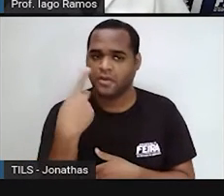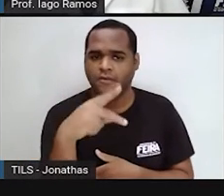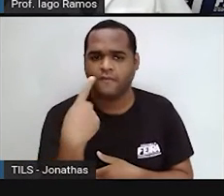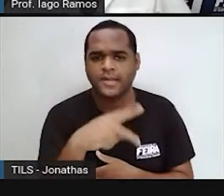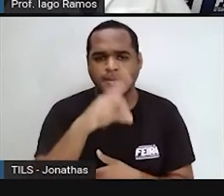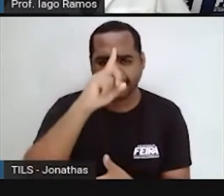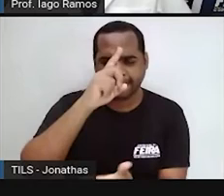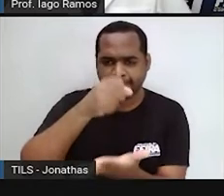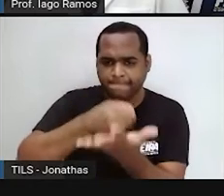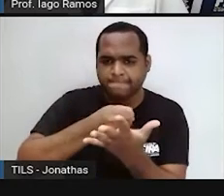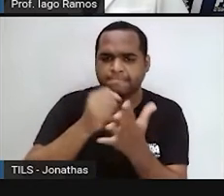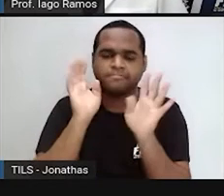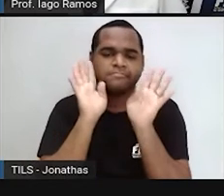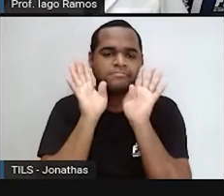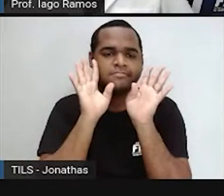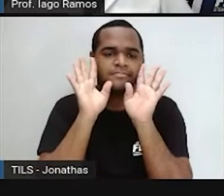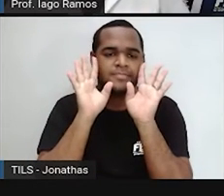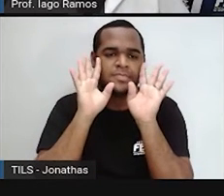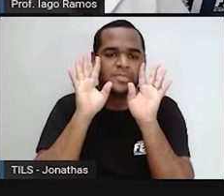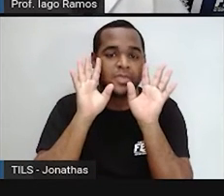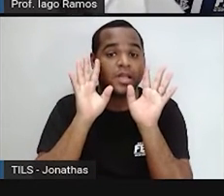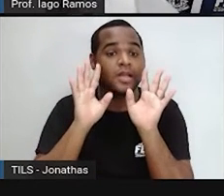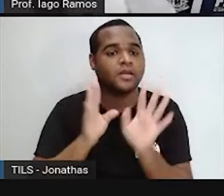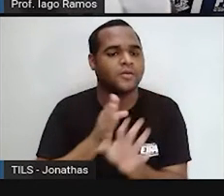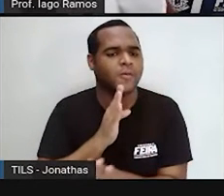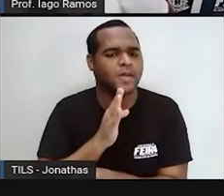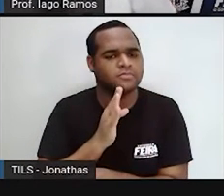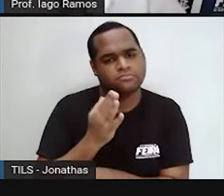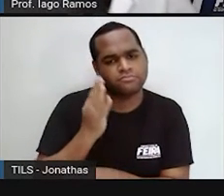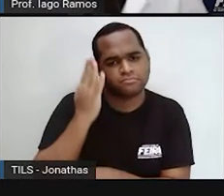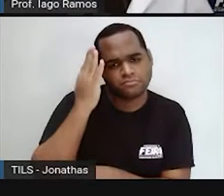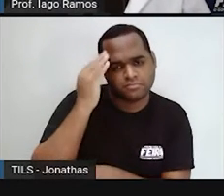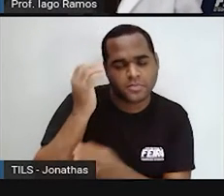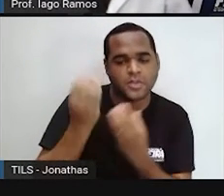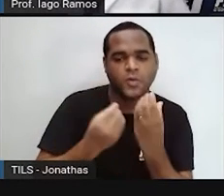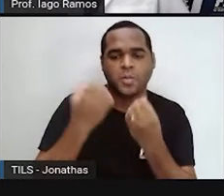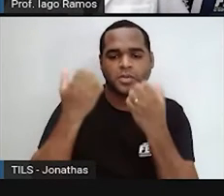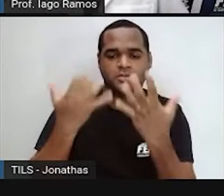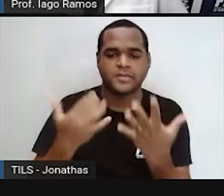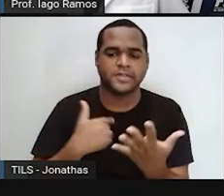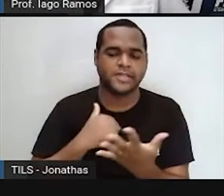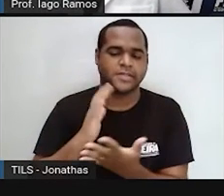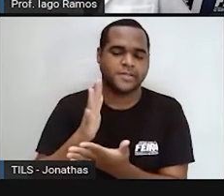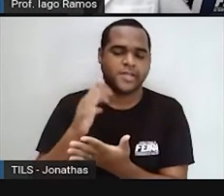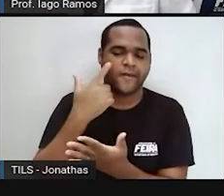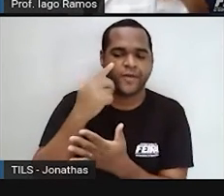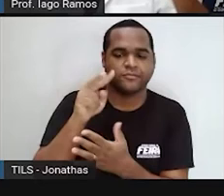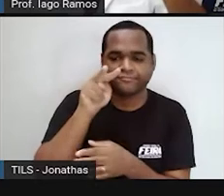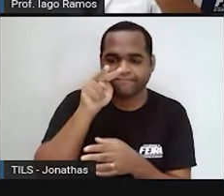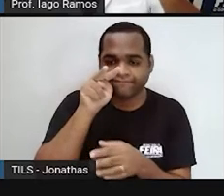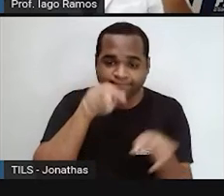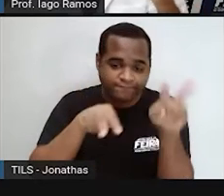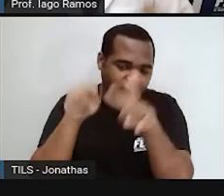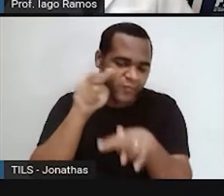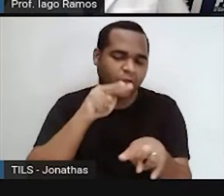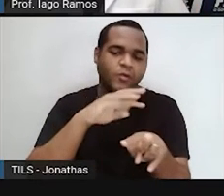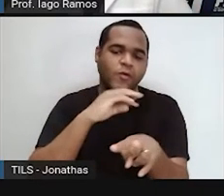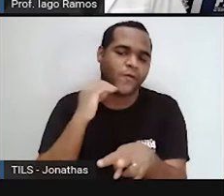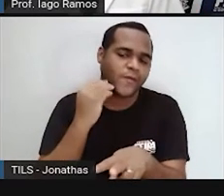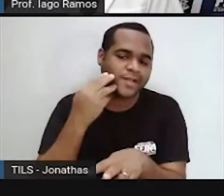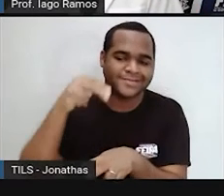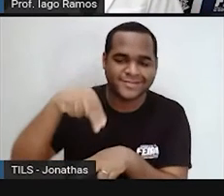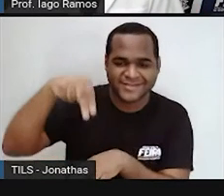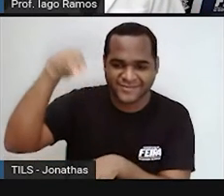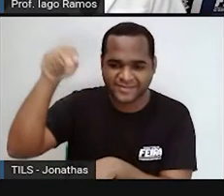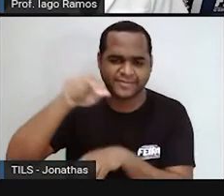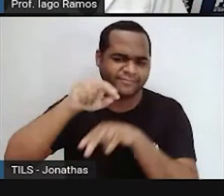e é você deve conhecer um pouquinho disso né com base no que você já tenha assistido nesses filmes novelas e